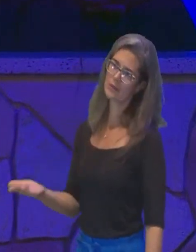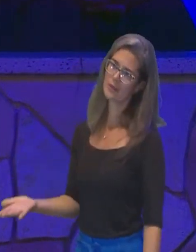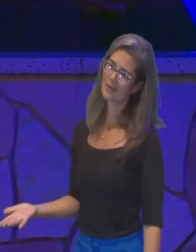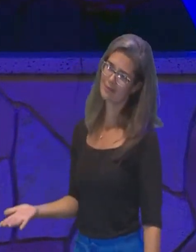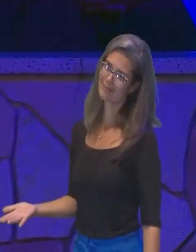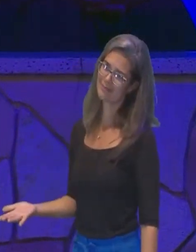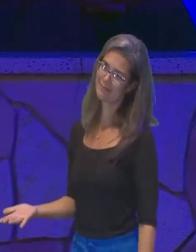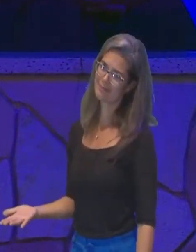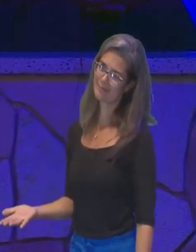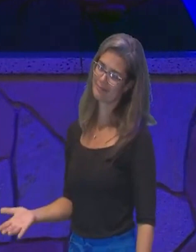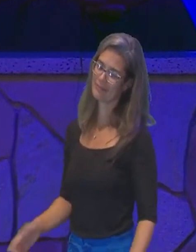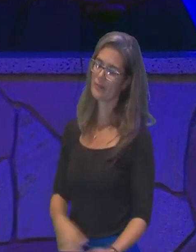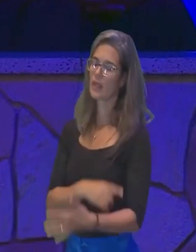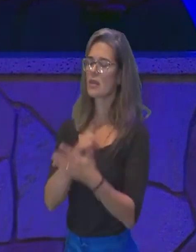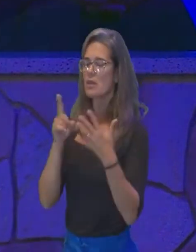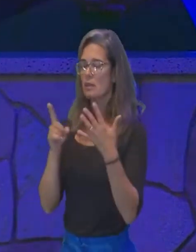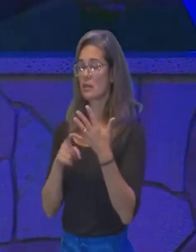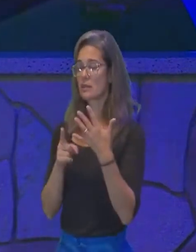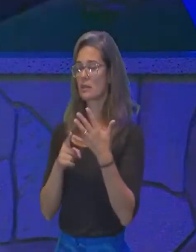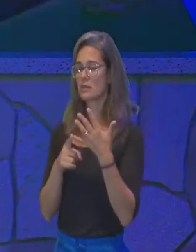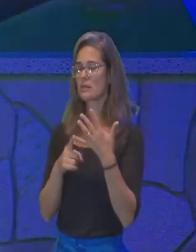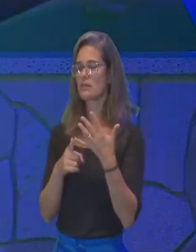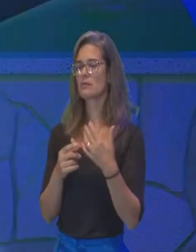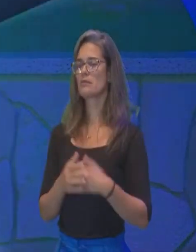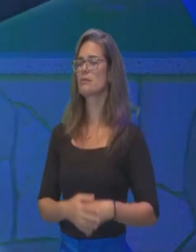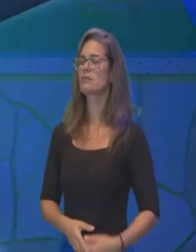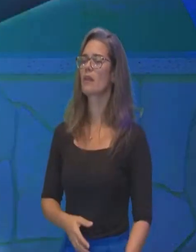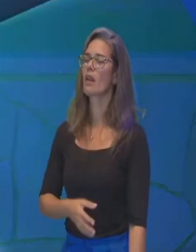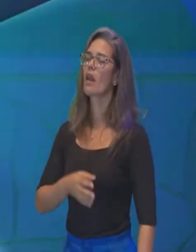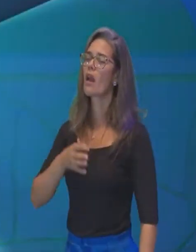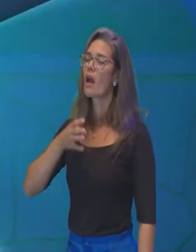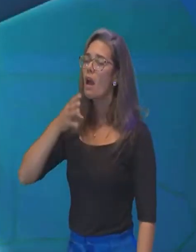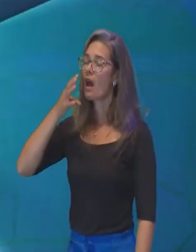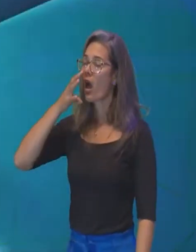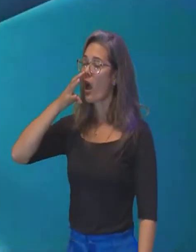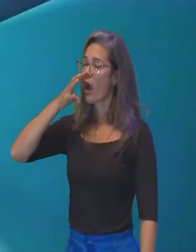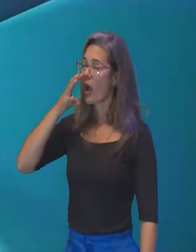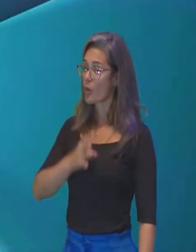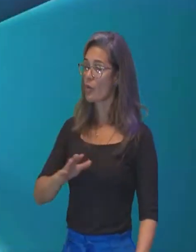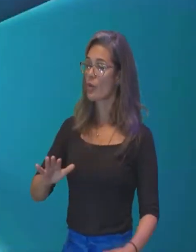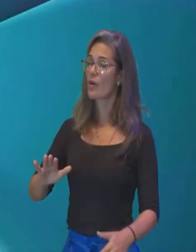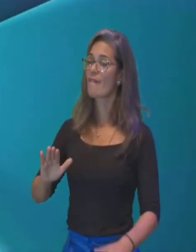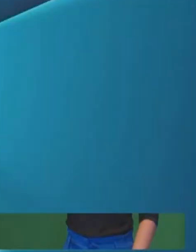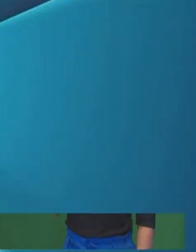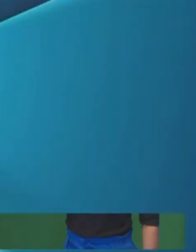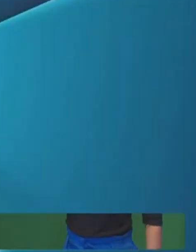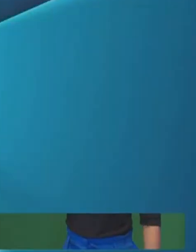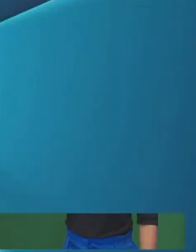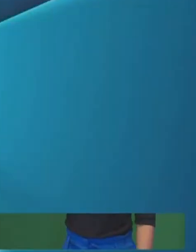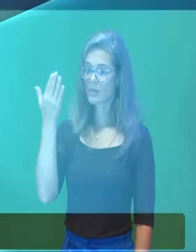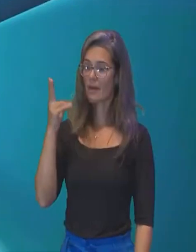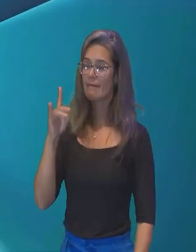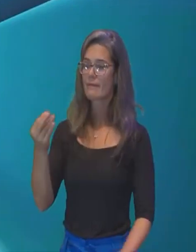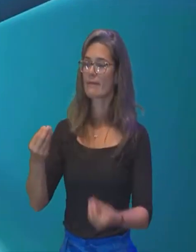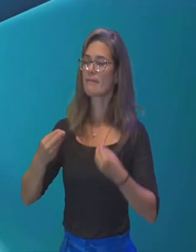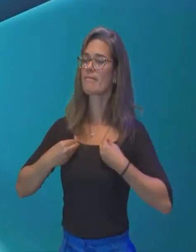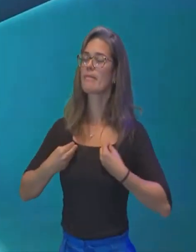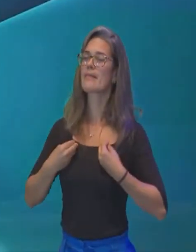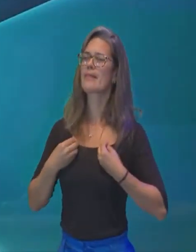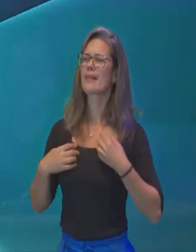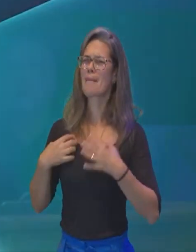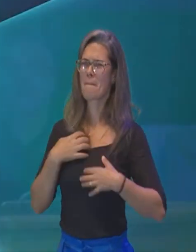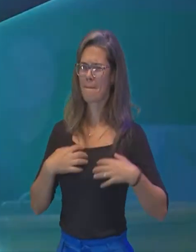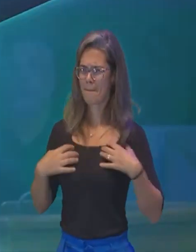você. 5, acusações injustas produzem perturbação. Elias